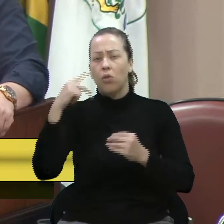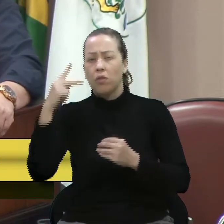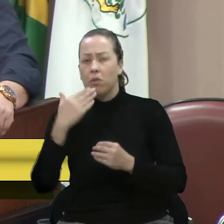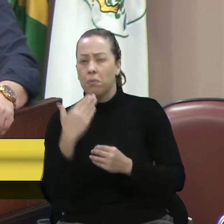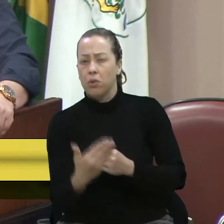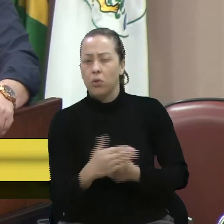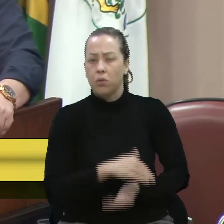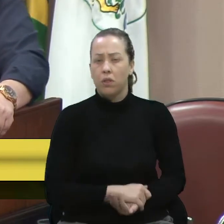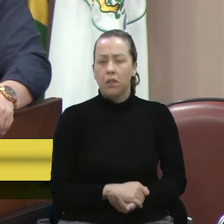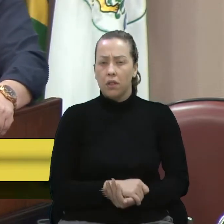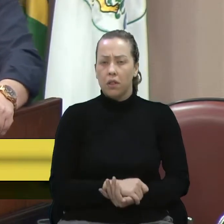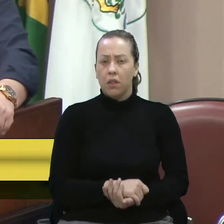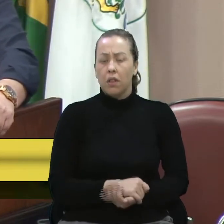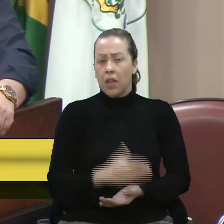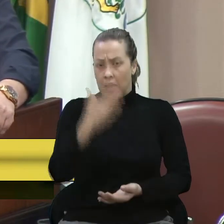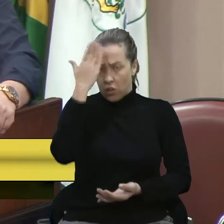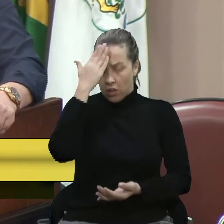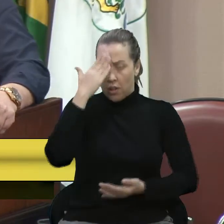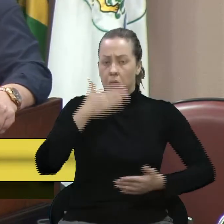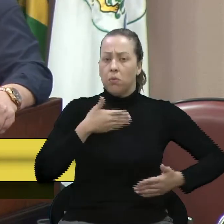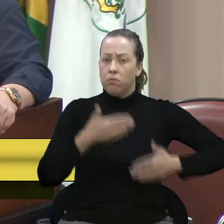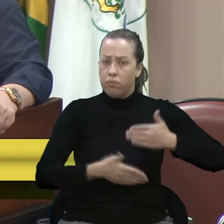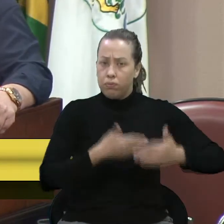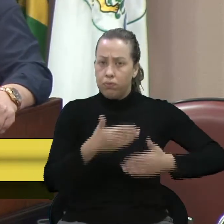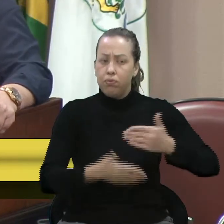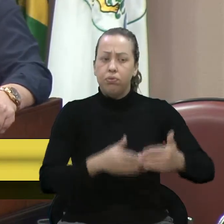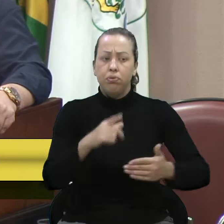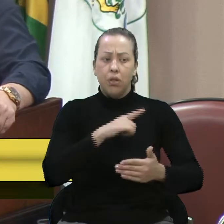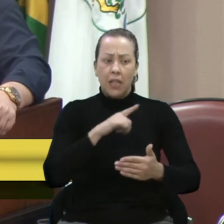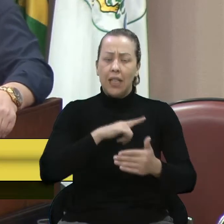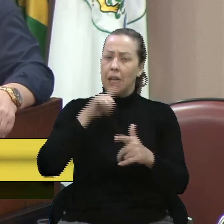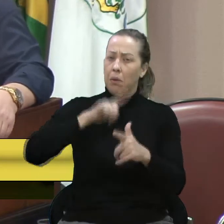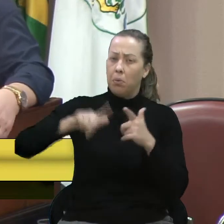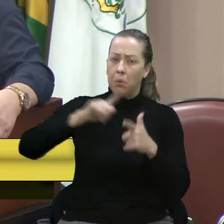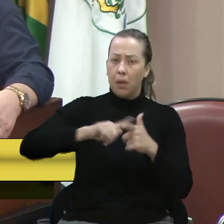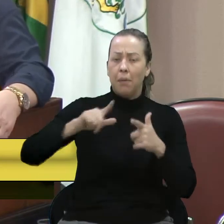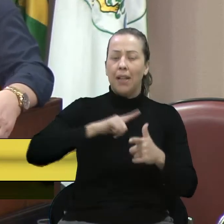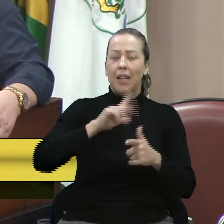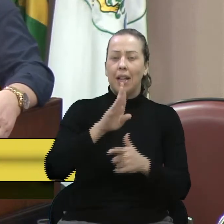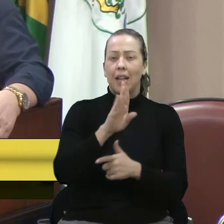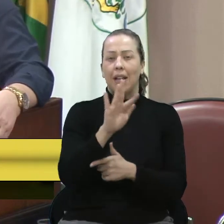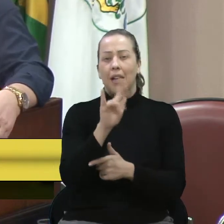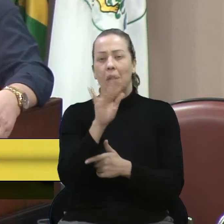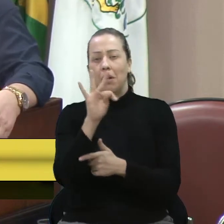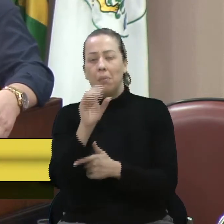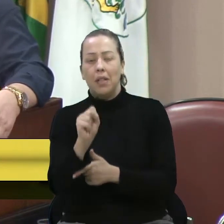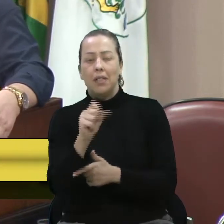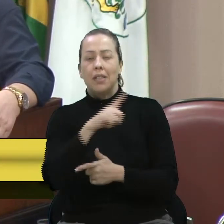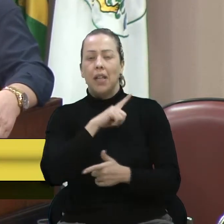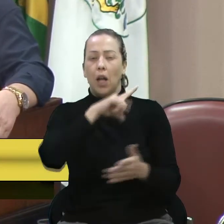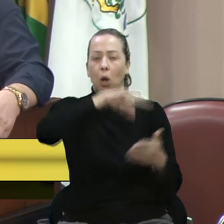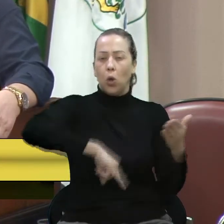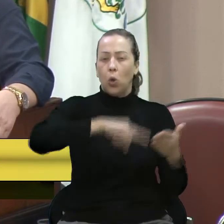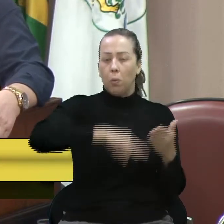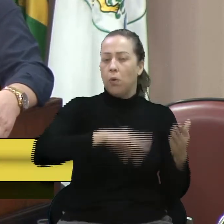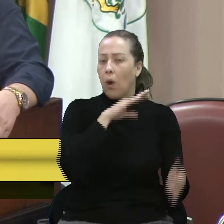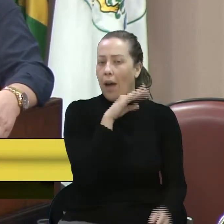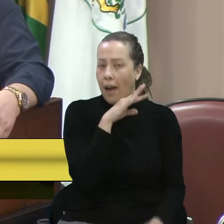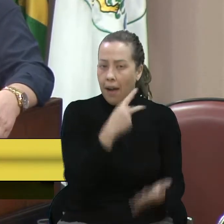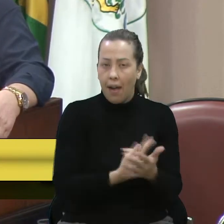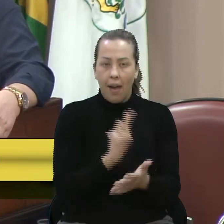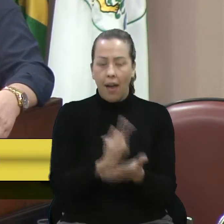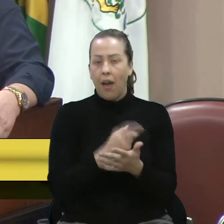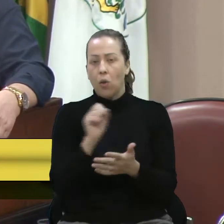que posterior a quem tem algum problema, ou cai numa blitz, que tem problema de documentação, ou tem problema, né,